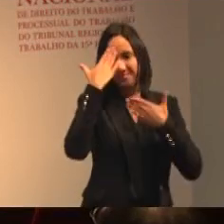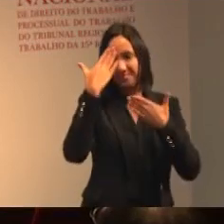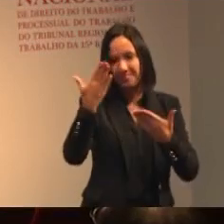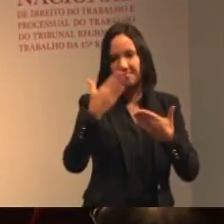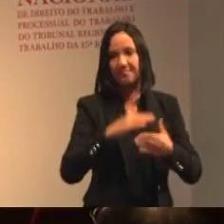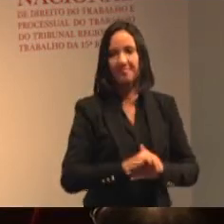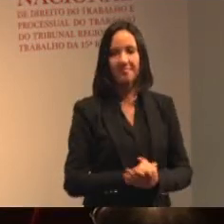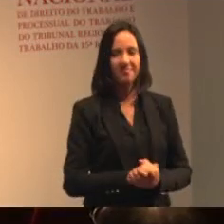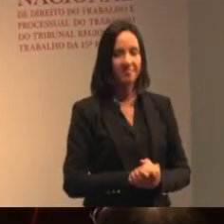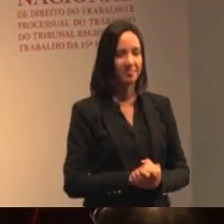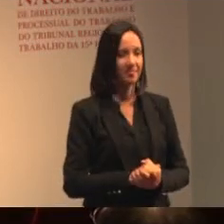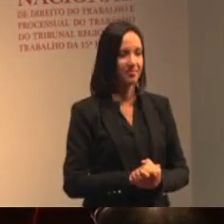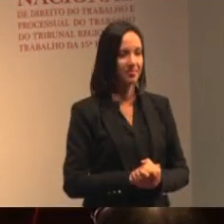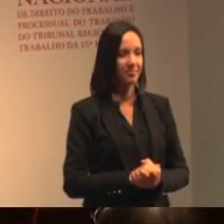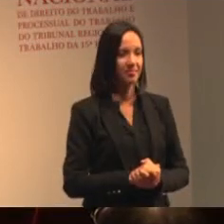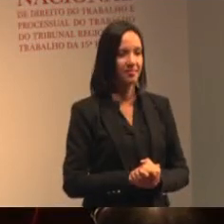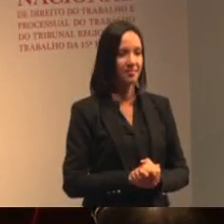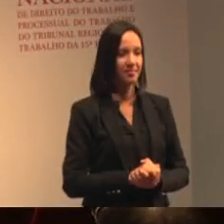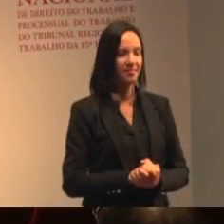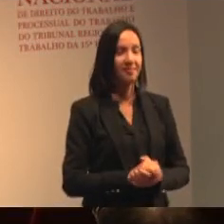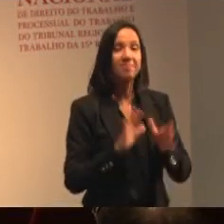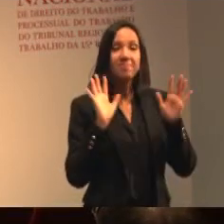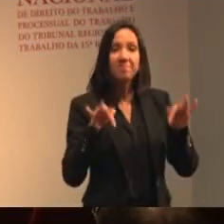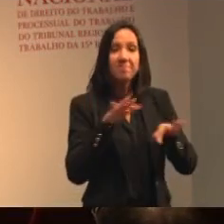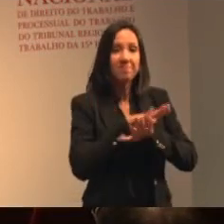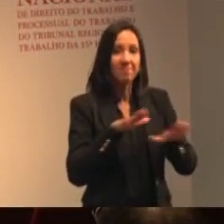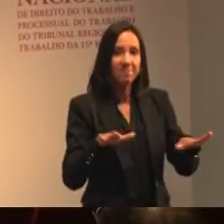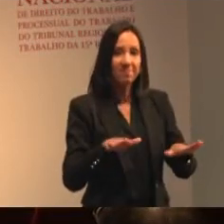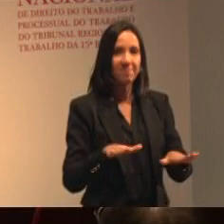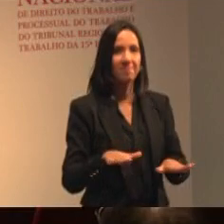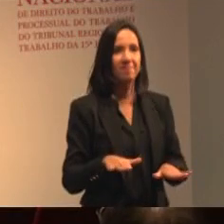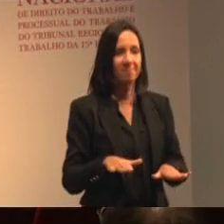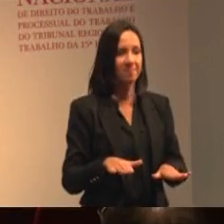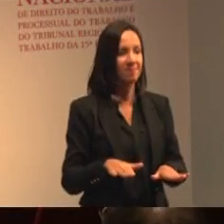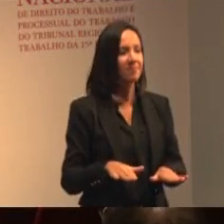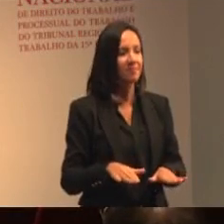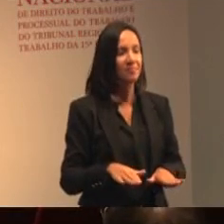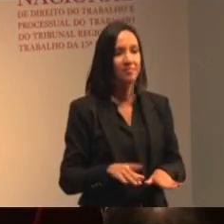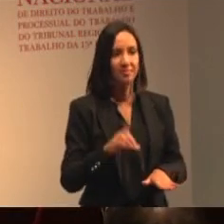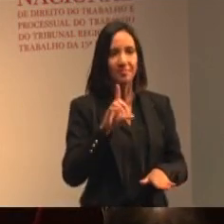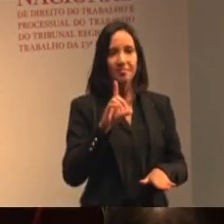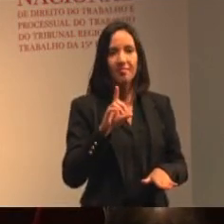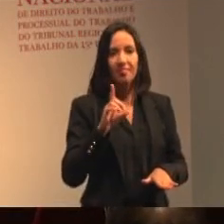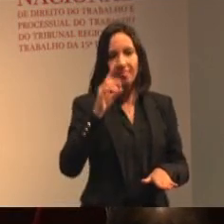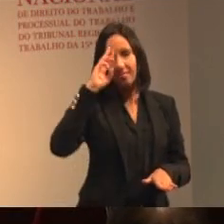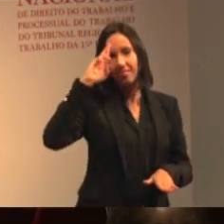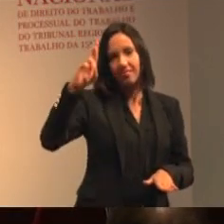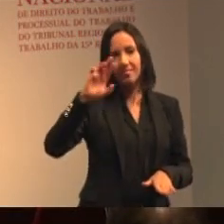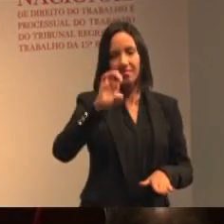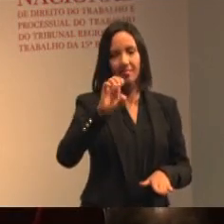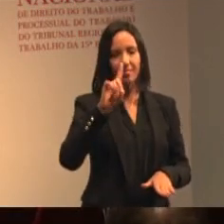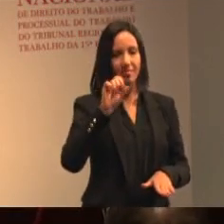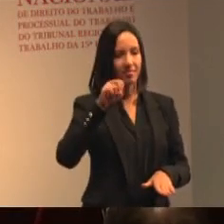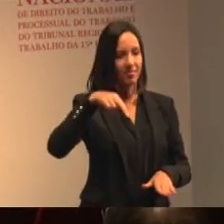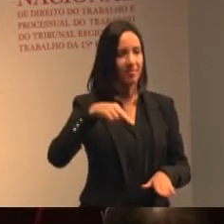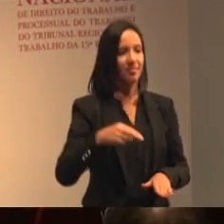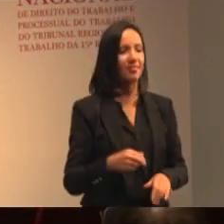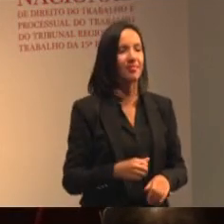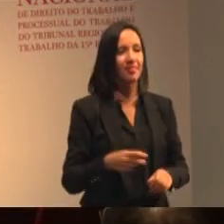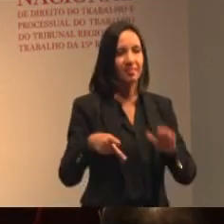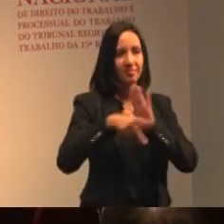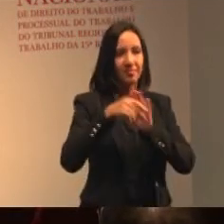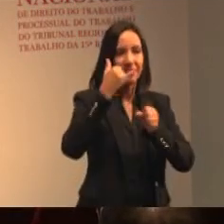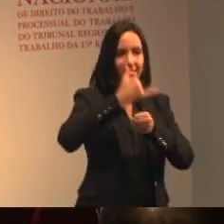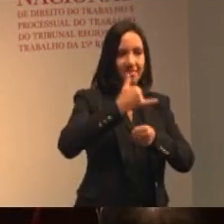Obrigada. E, por fim, o Dr. Edson Geraldo de Souza, delegado-chefe da Polícia Federal de Campinas.